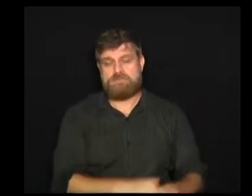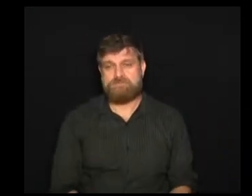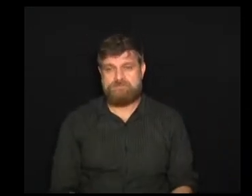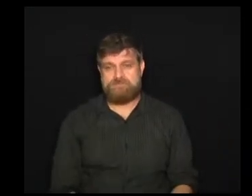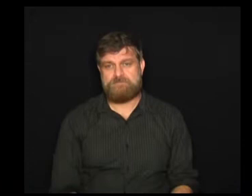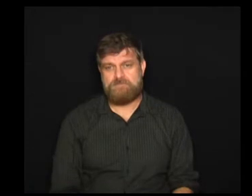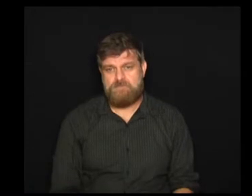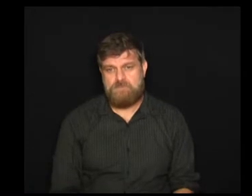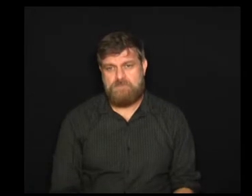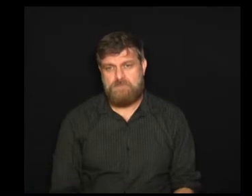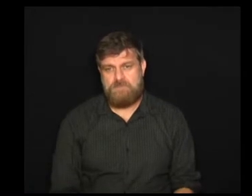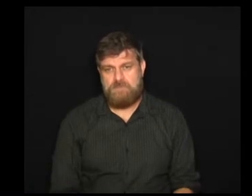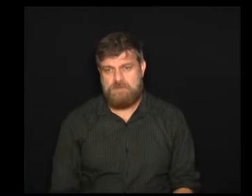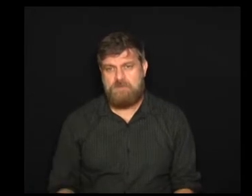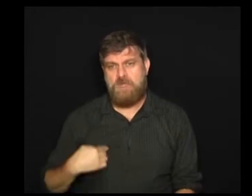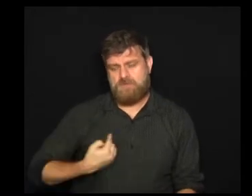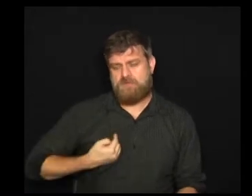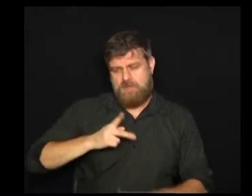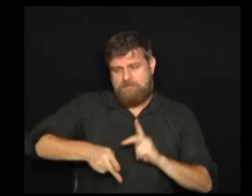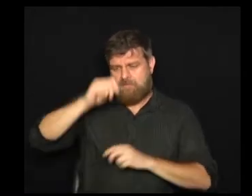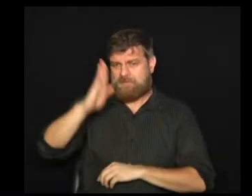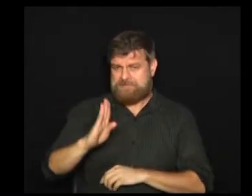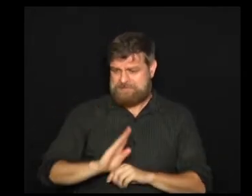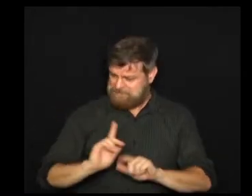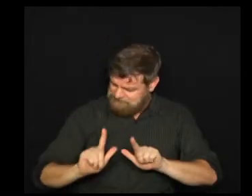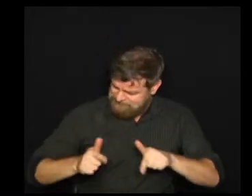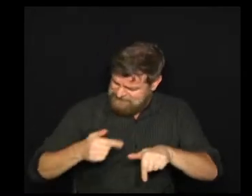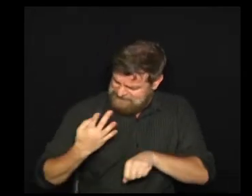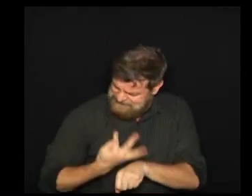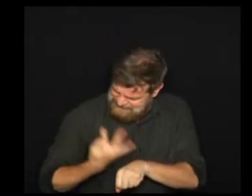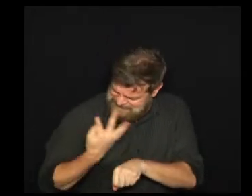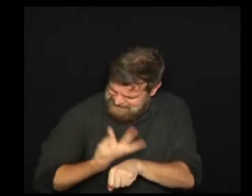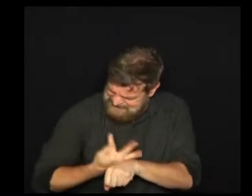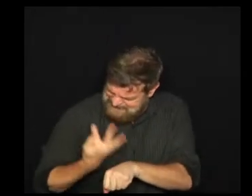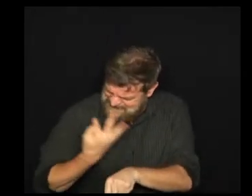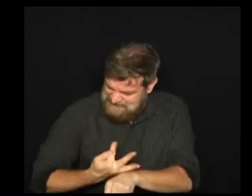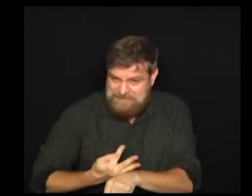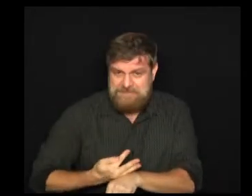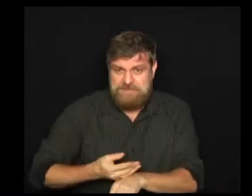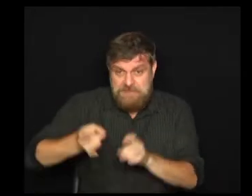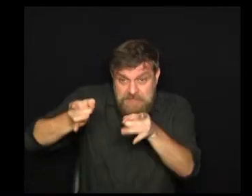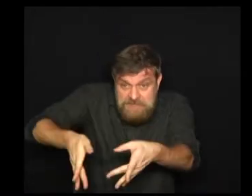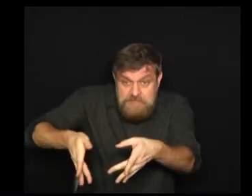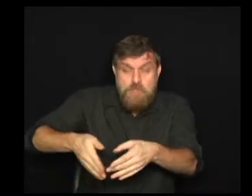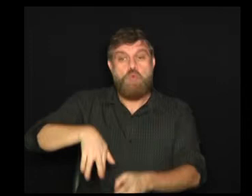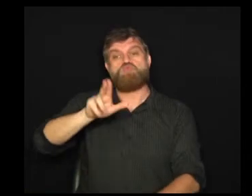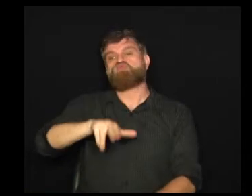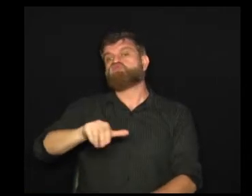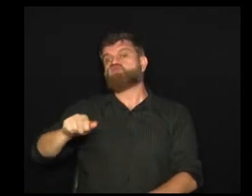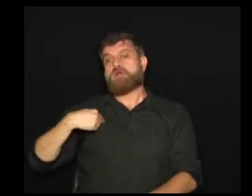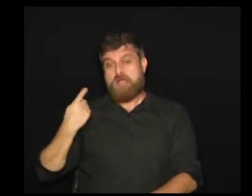Mas isso nós somos brasileiros e não desistimos nunca, né? Então a gente vai atrás e vai fazendo também